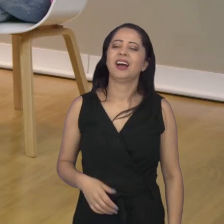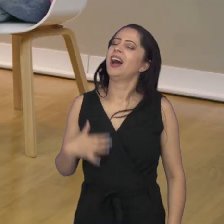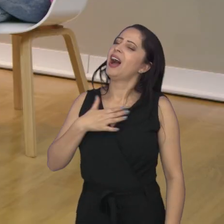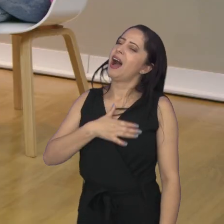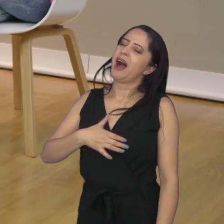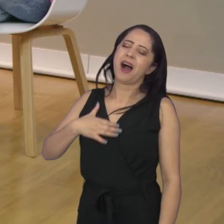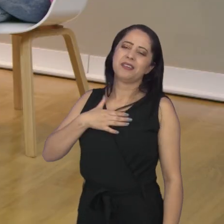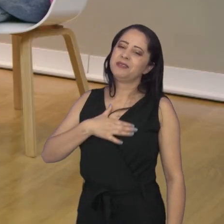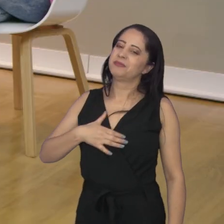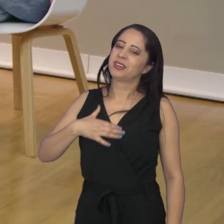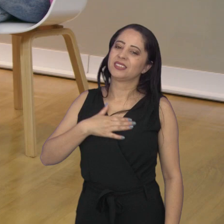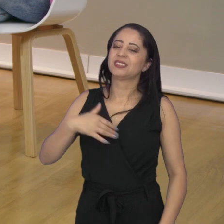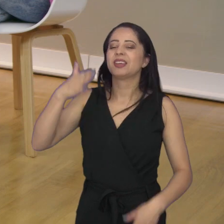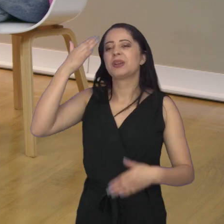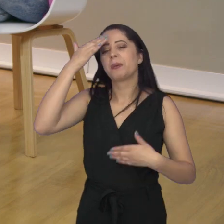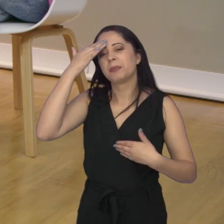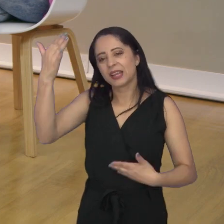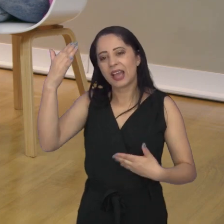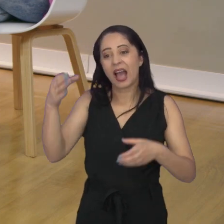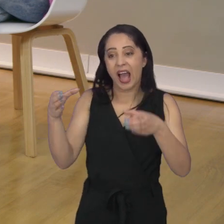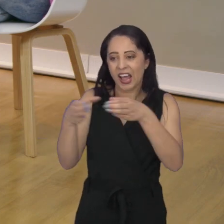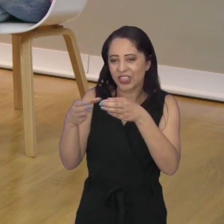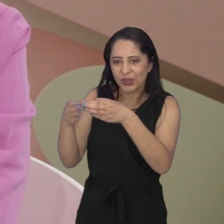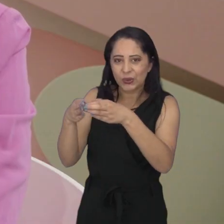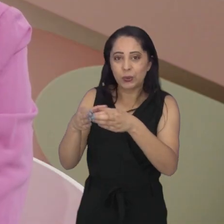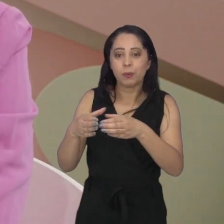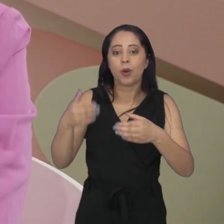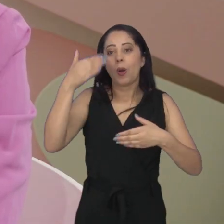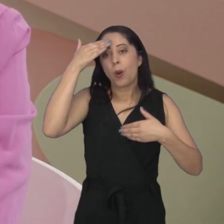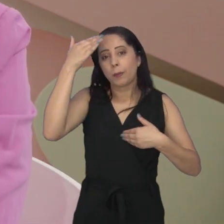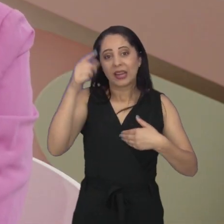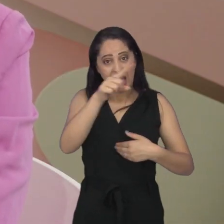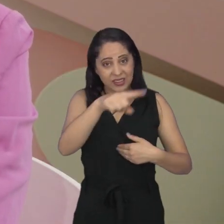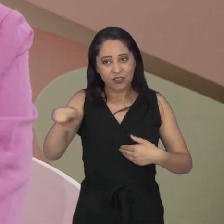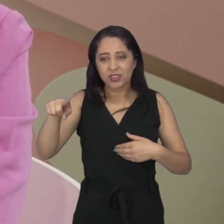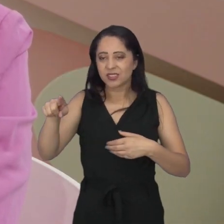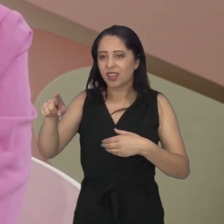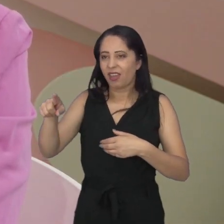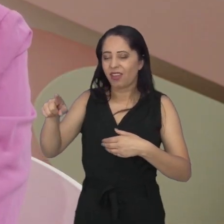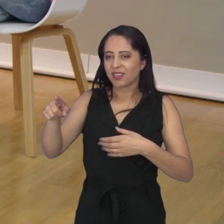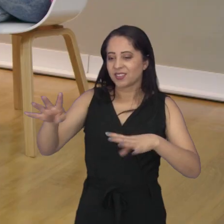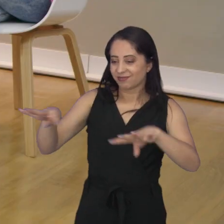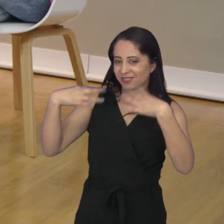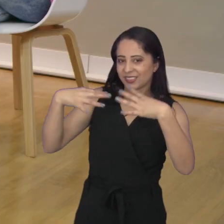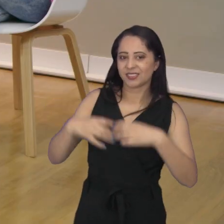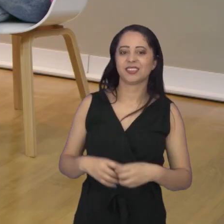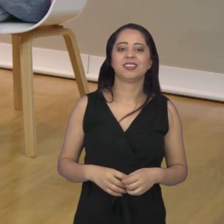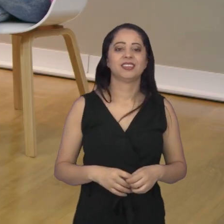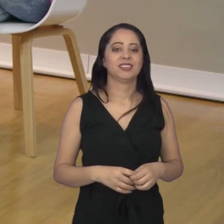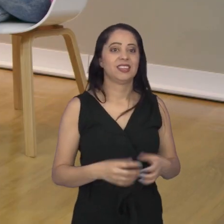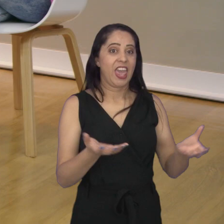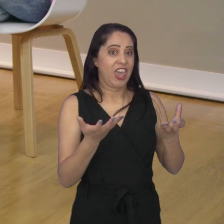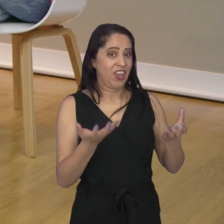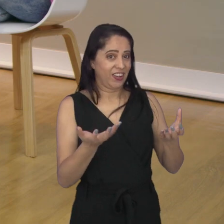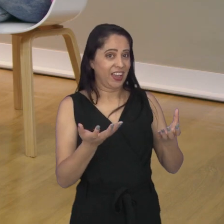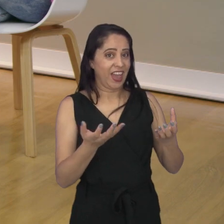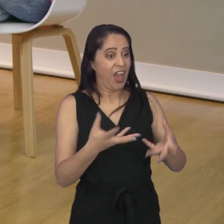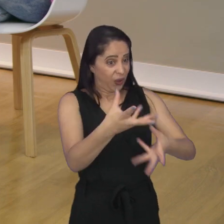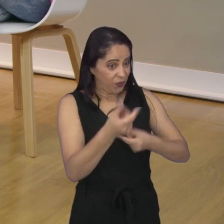um prazer. Obrigada a toda a equipe, obrigada pessoal de casa. E quero voltar. Vamos convidar muitas outras